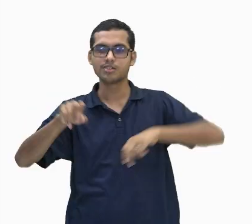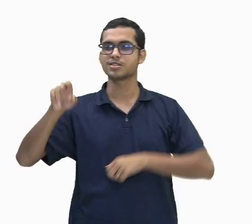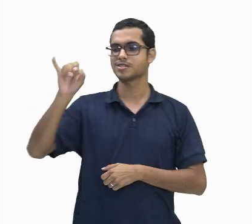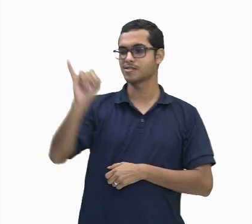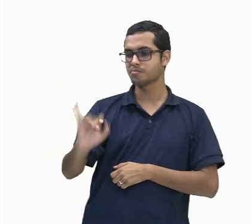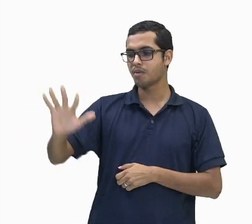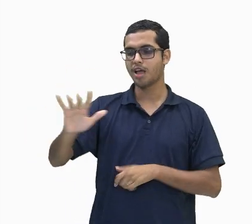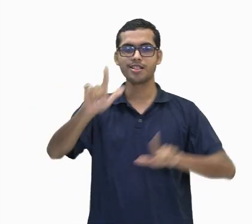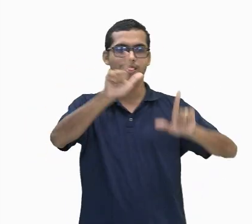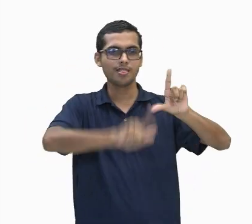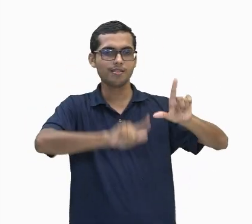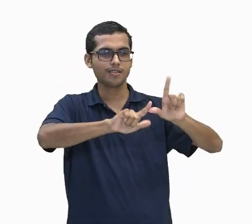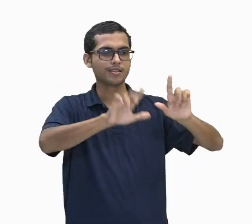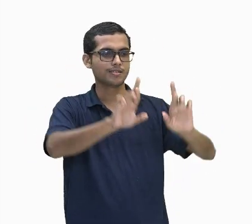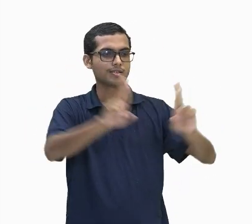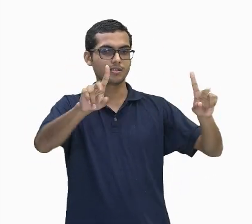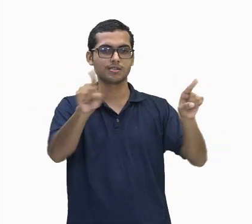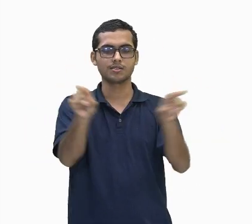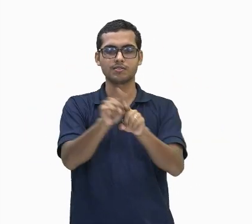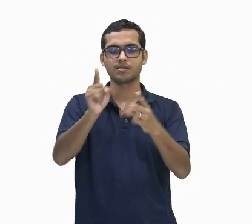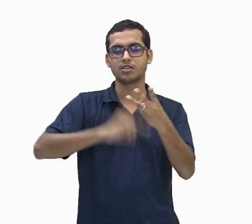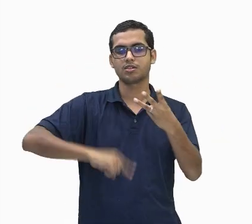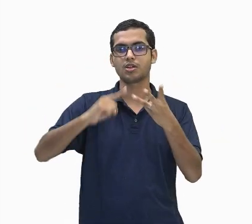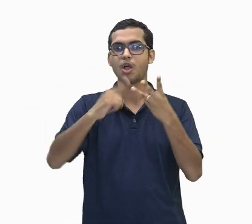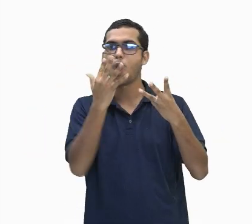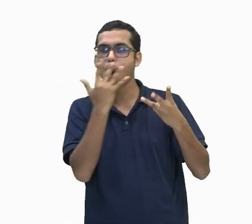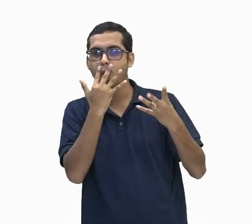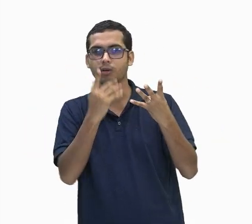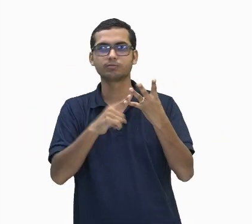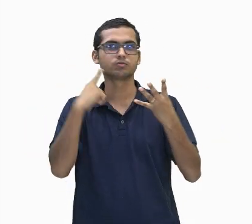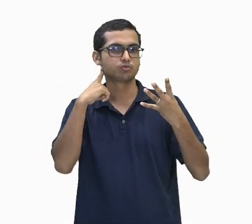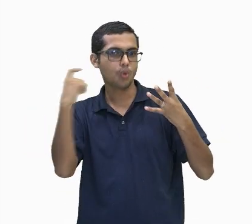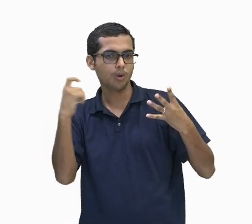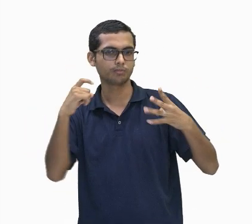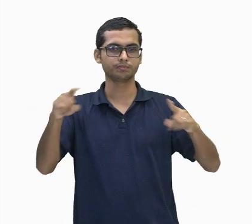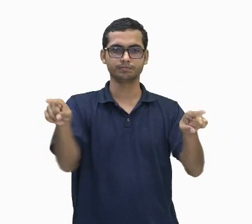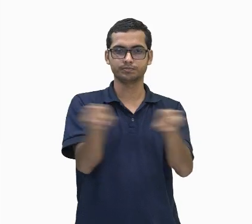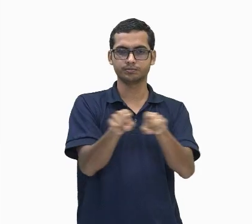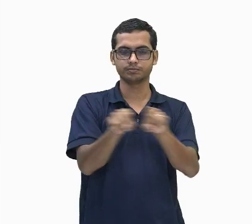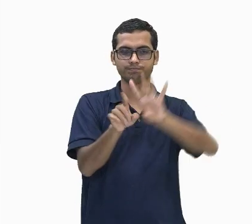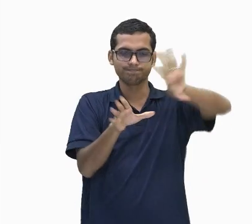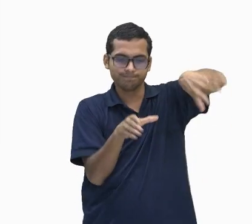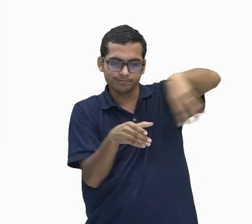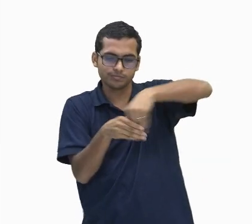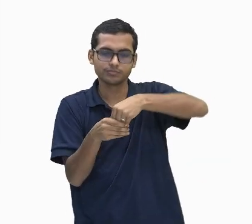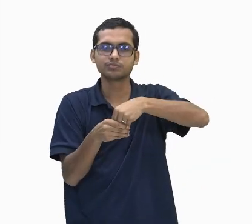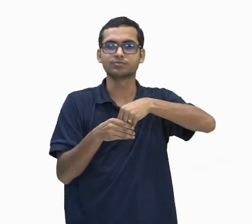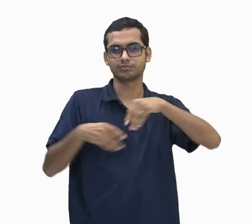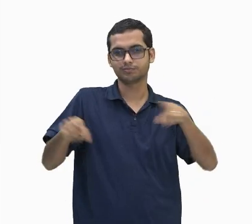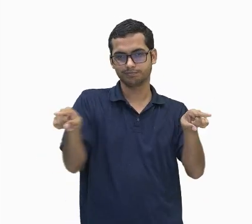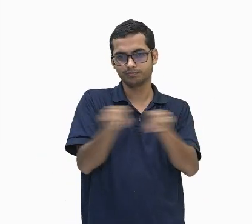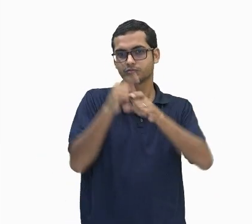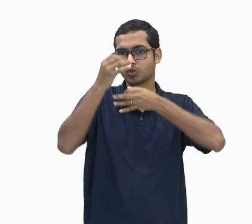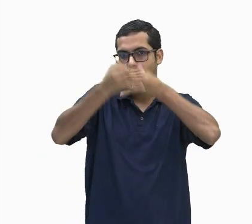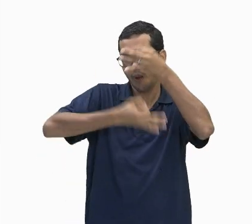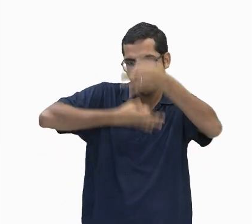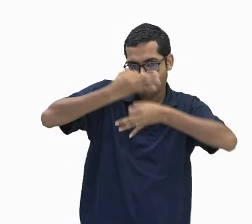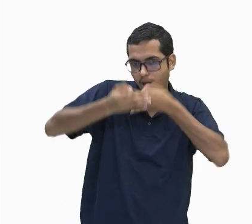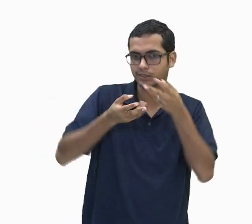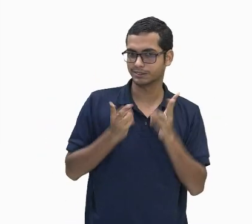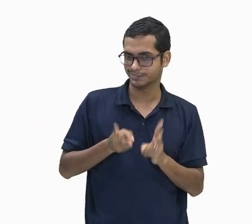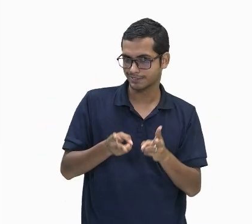letras diferentes, cores, sons, enfim. Trabalham com forte argumentação, porque ele precisa